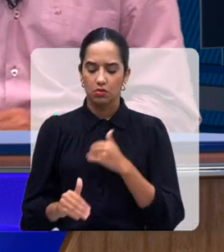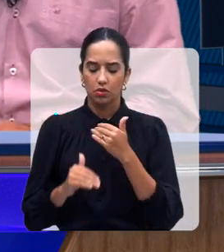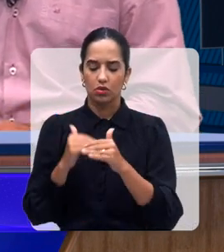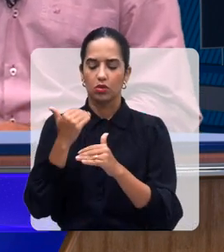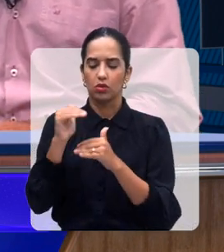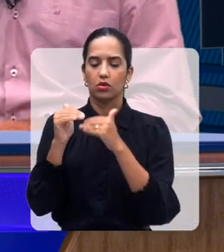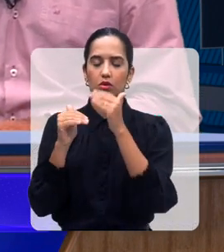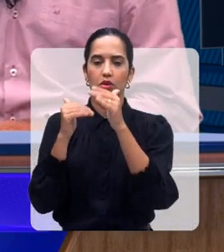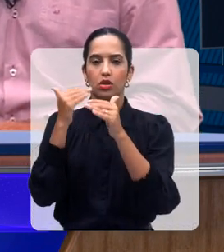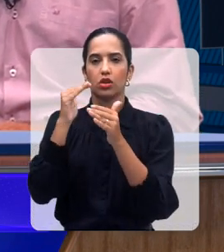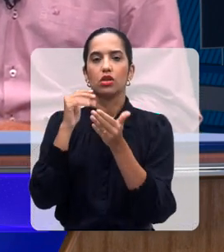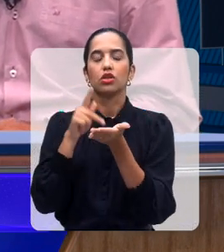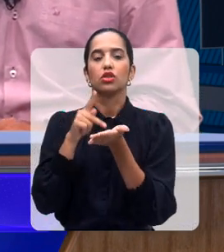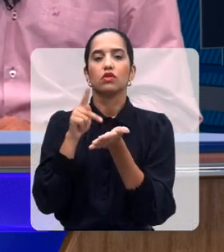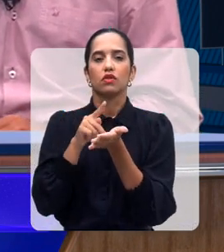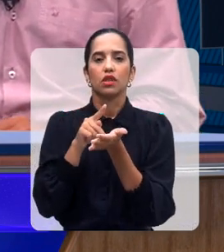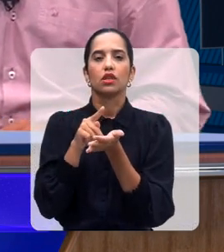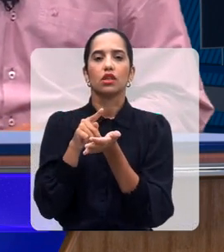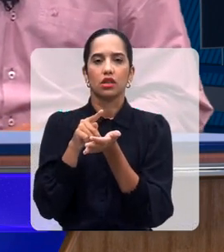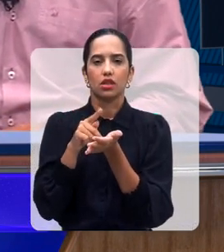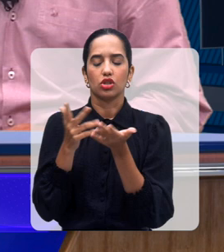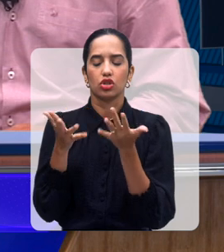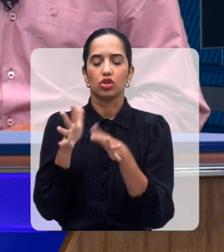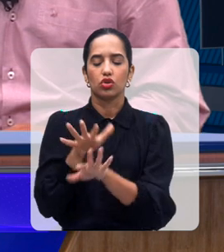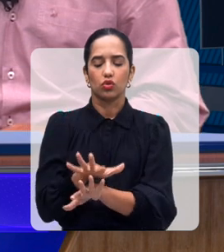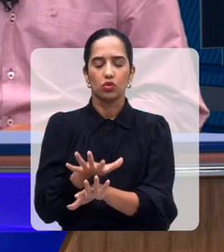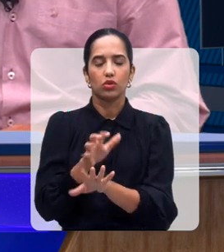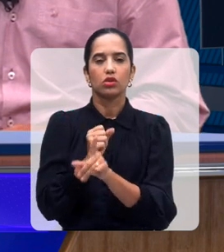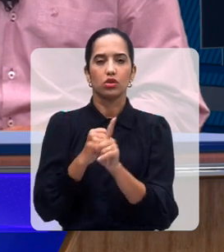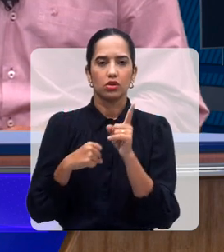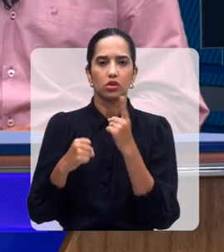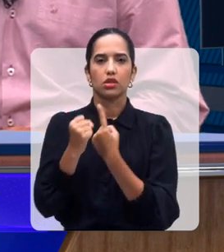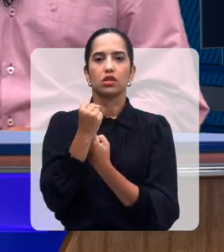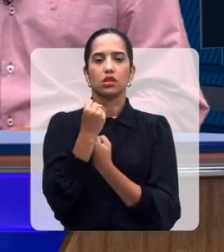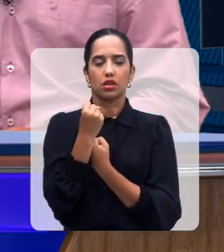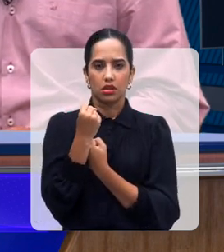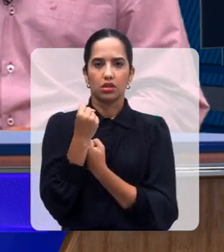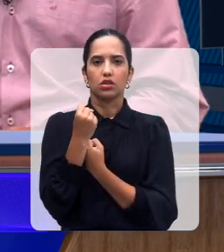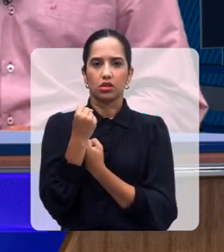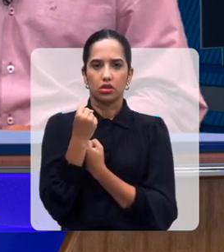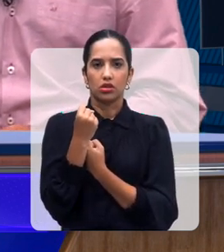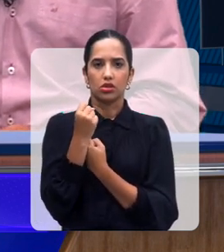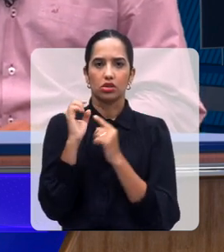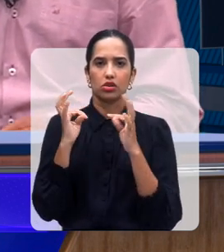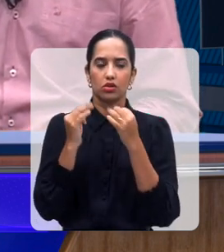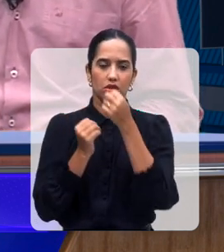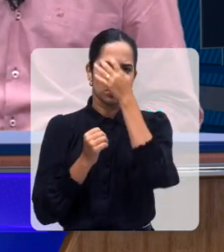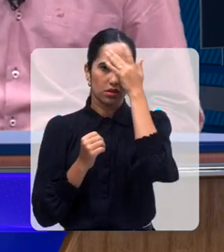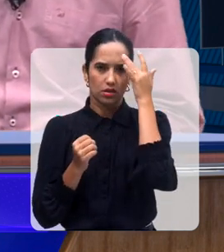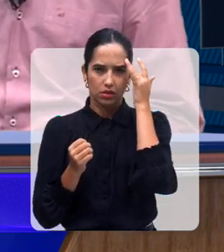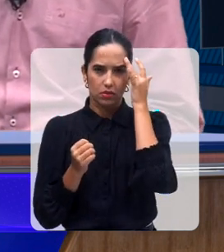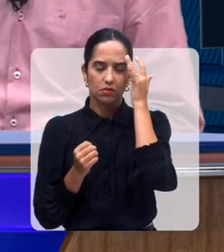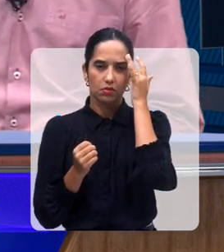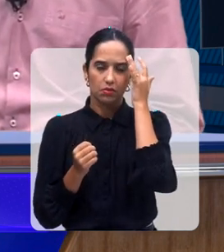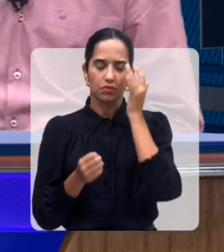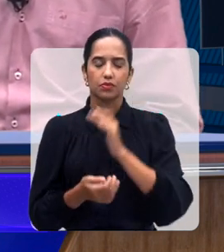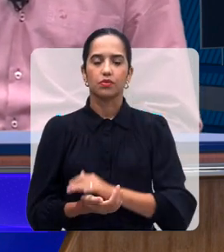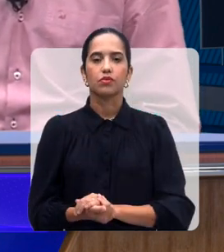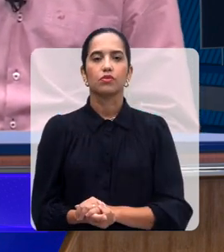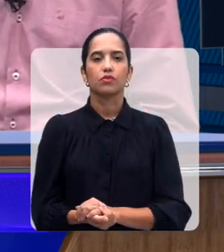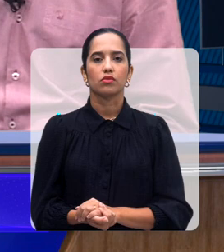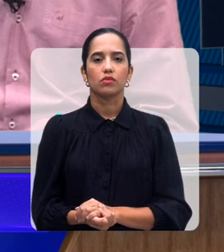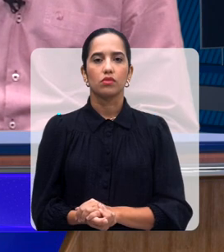evolução, para que haja, de fato, uma inclusão social desse universo de pessoas com deficiência na